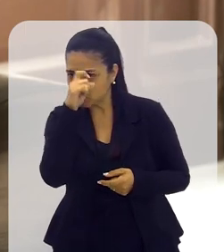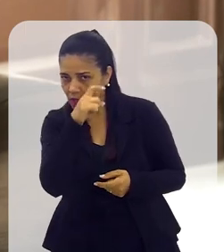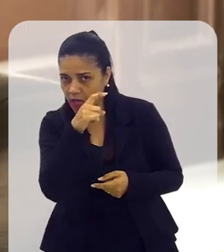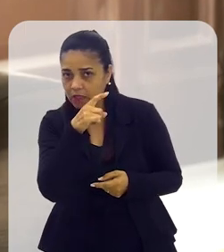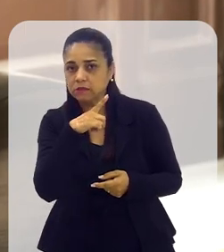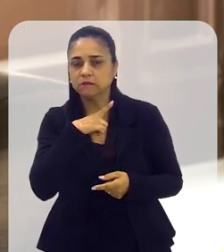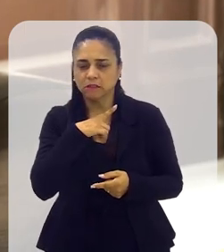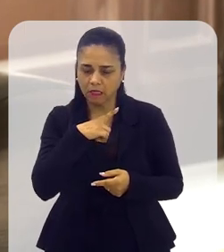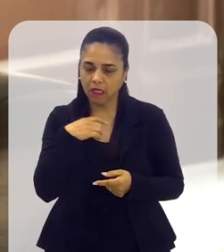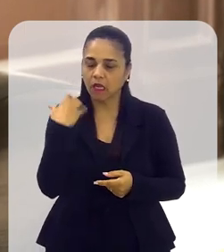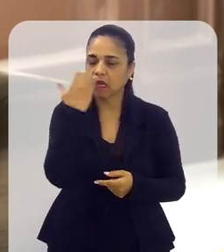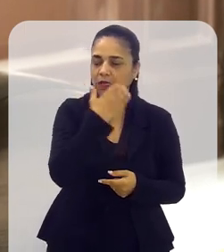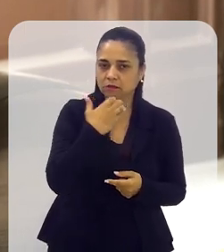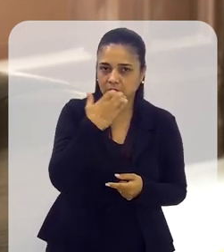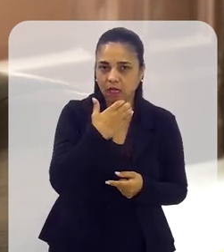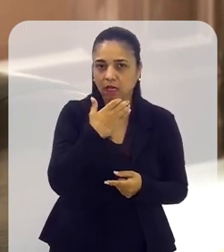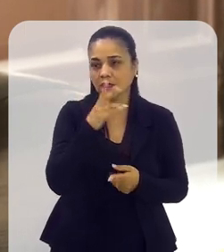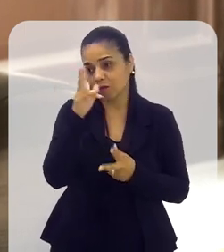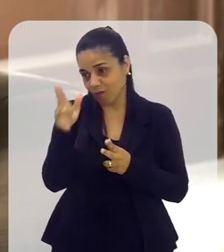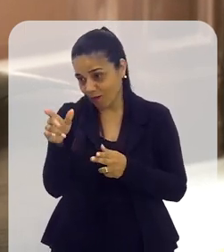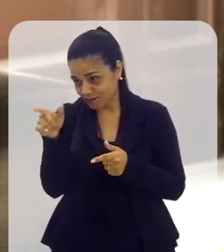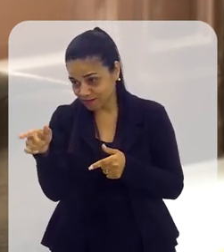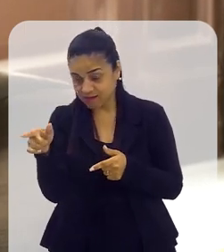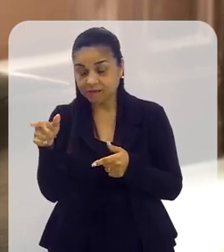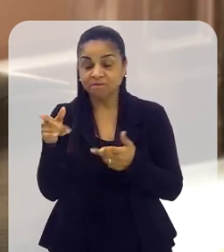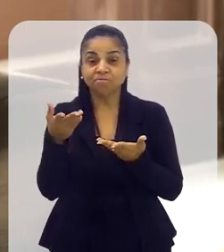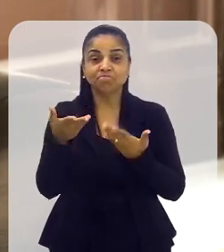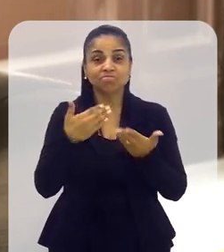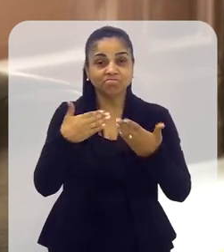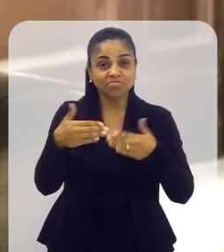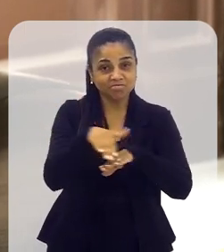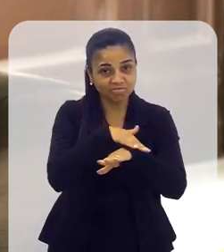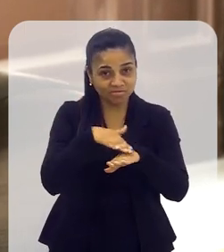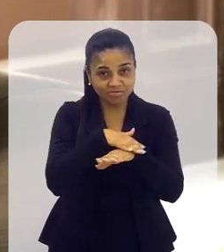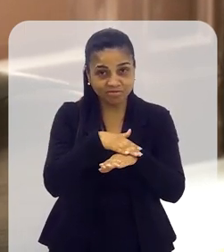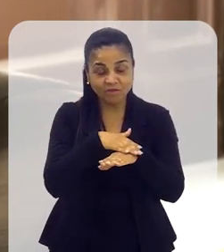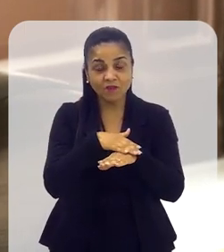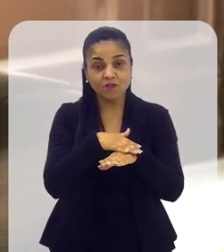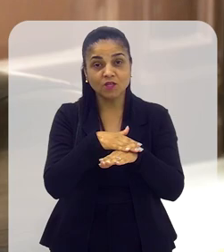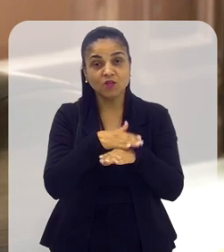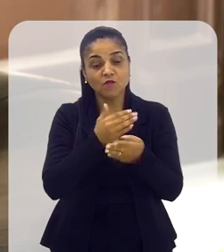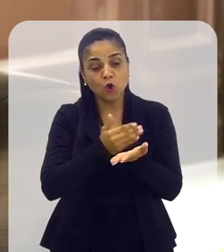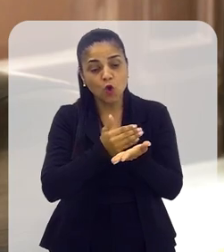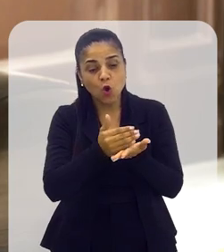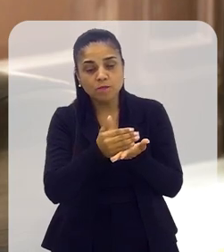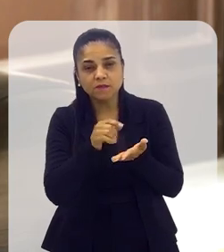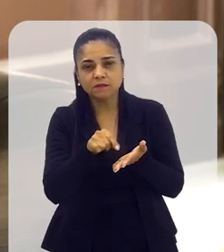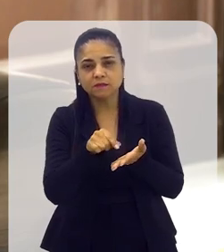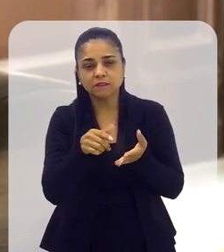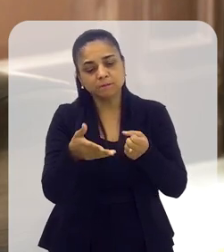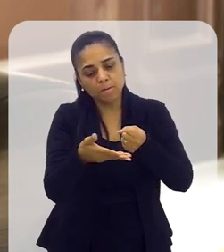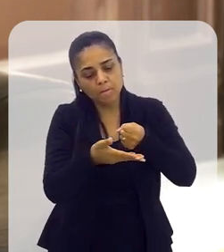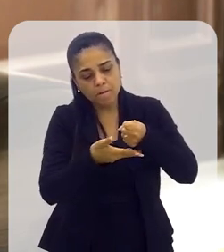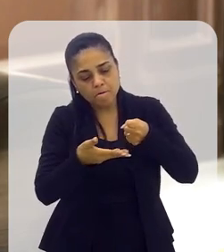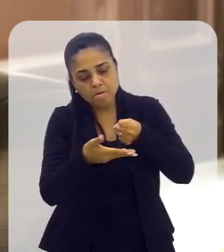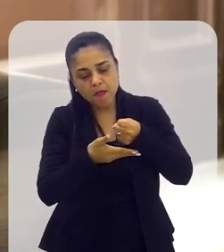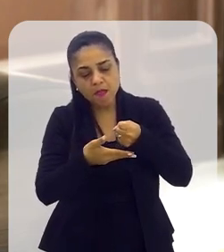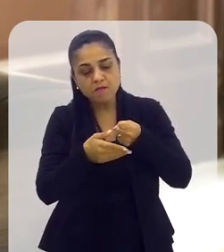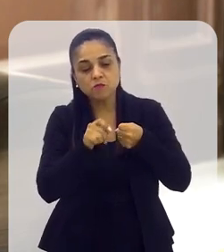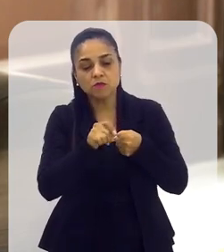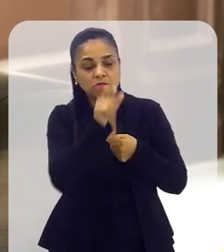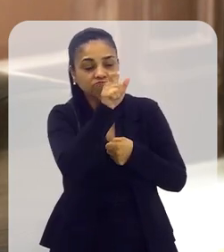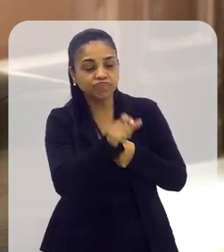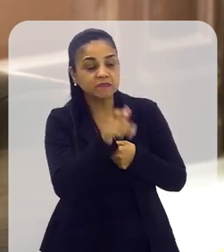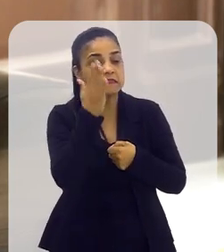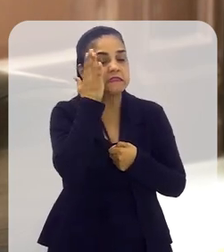sobre, ah, tenho dificuldade para cantar eu e tudo mais. Eu tenho. Comentava, então, eu vou partir daquilo que você vai